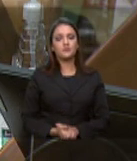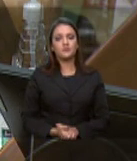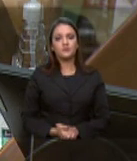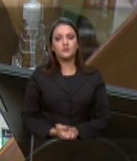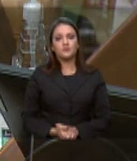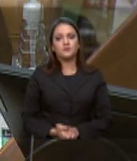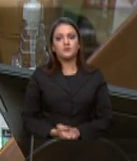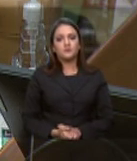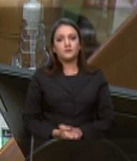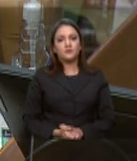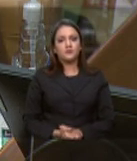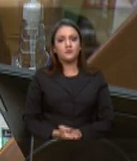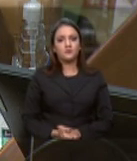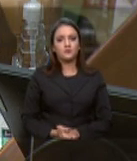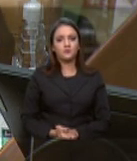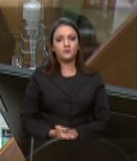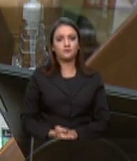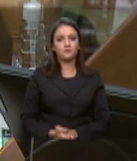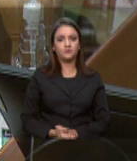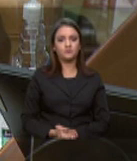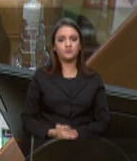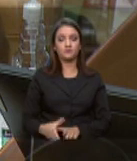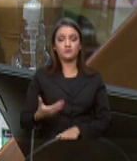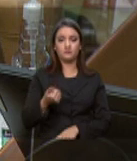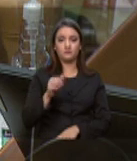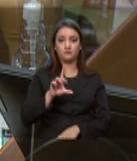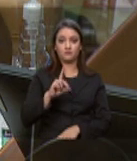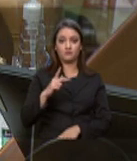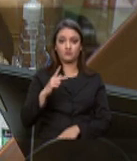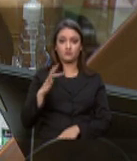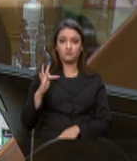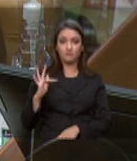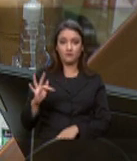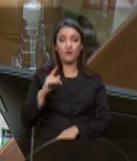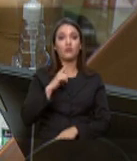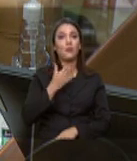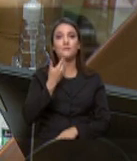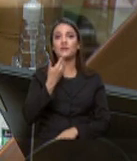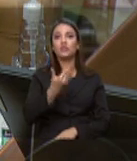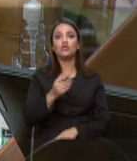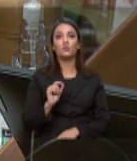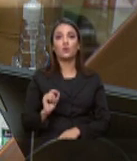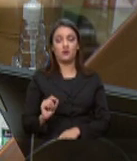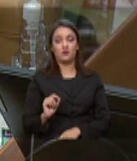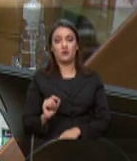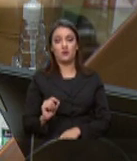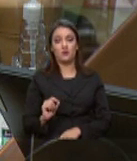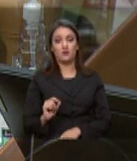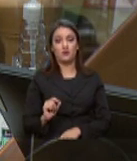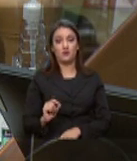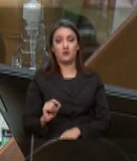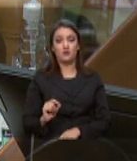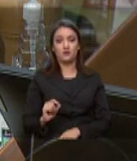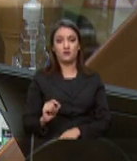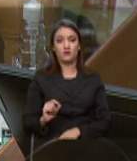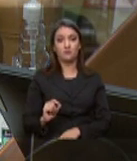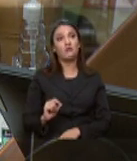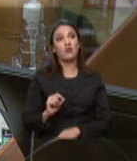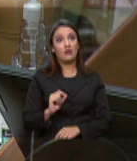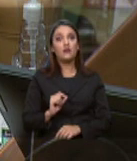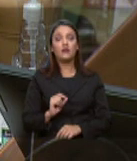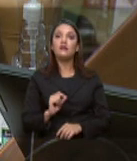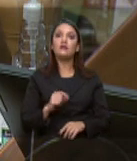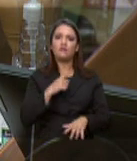é pedido no, na arguição de descumprimento de preceito fundamental é que se declare, que se reconheça o estado de